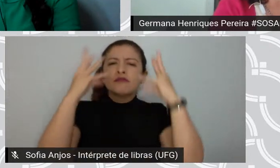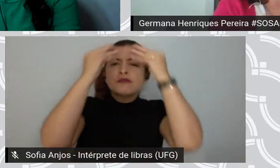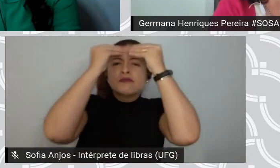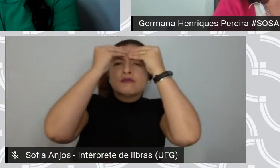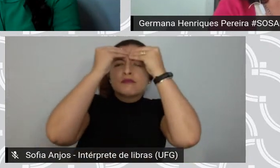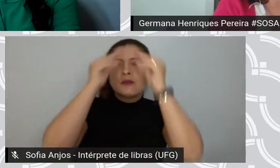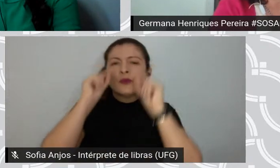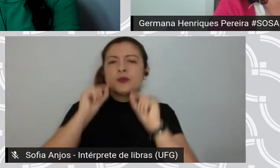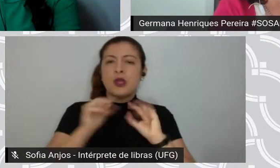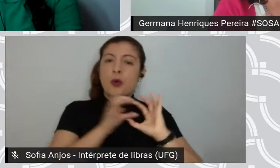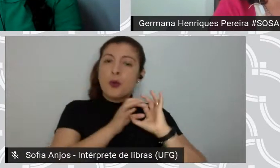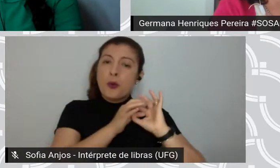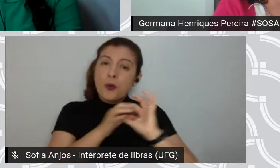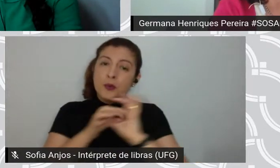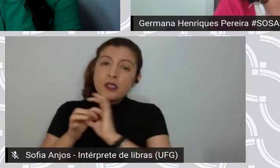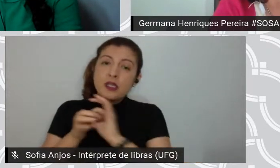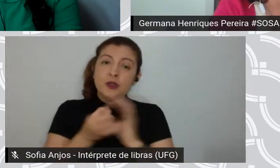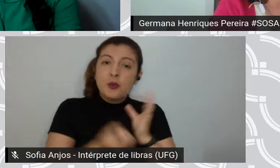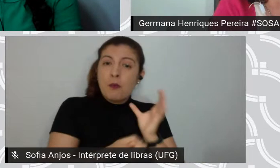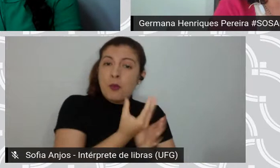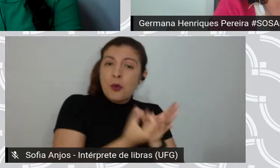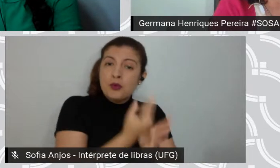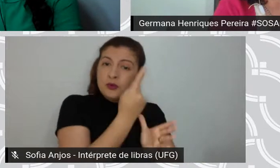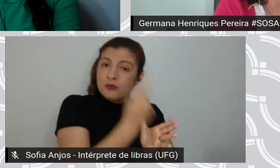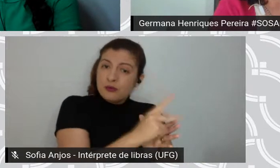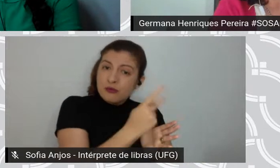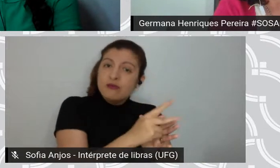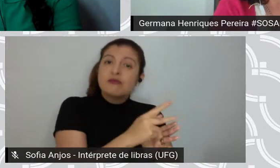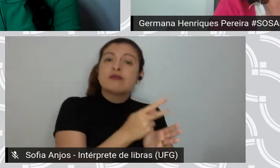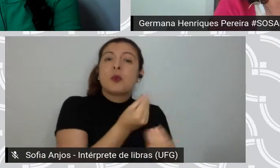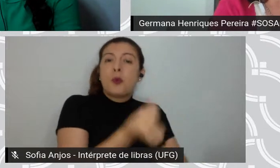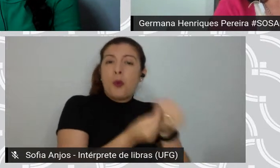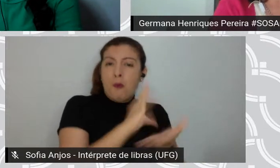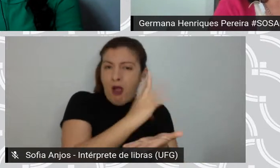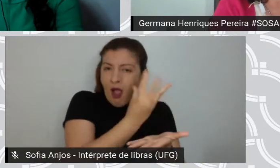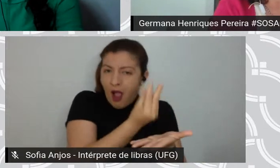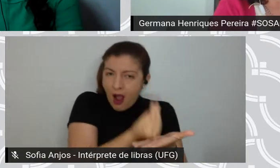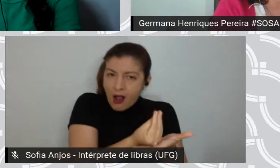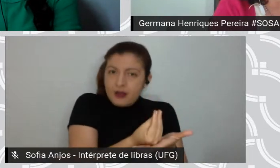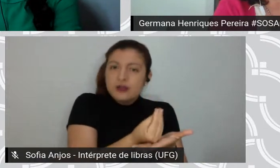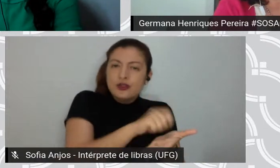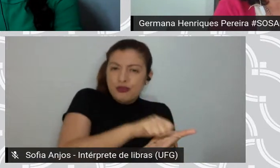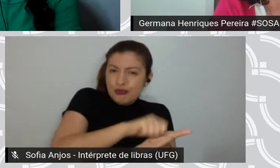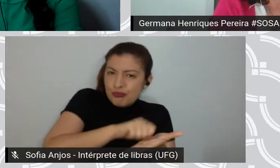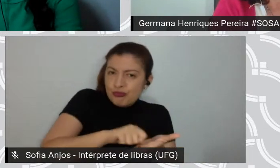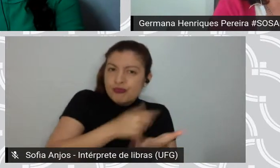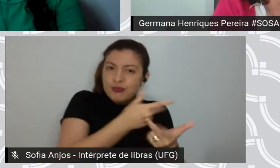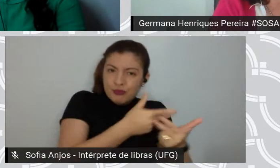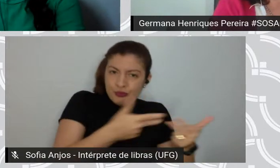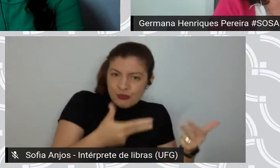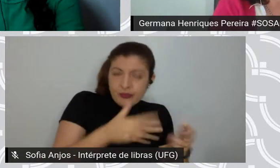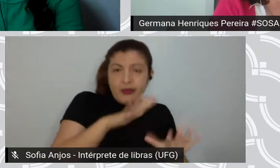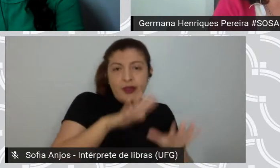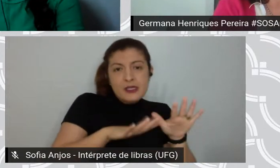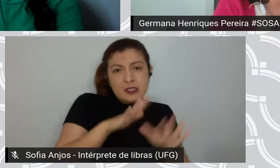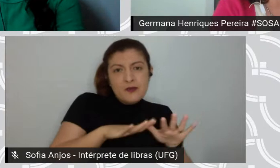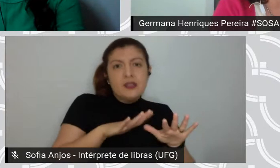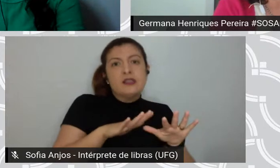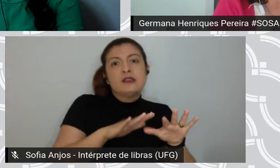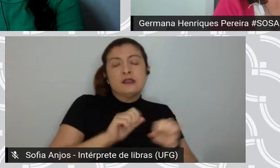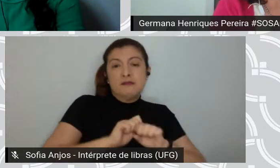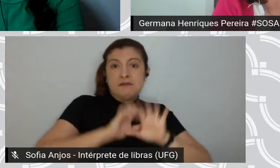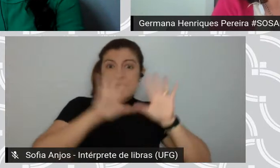produção artística e de sua passagem, por vezes reta, por vezes trôpegas, para outras